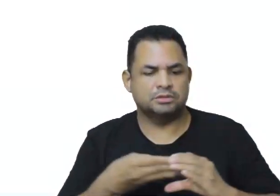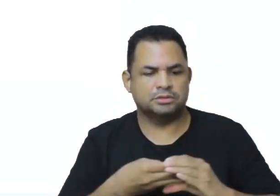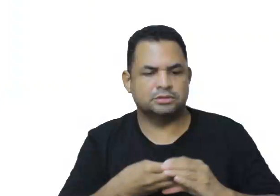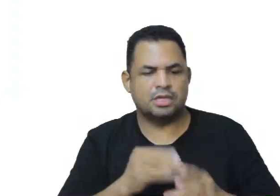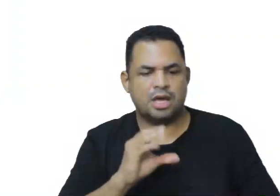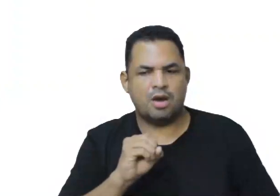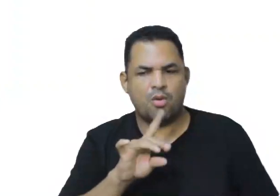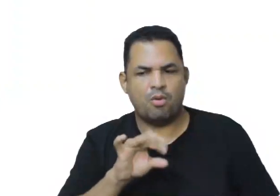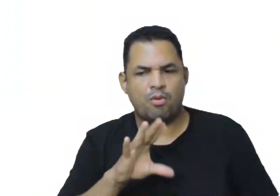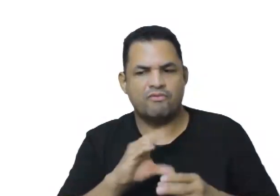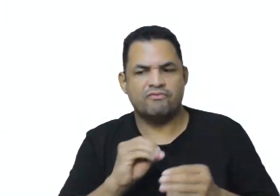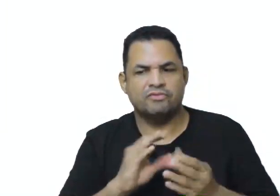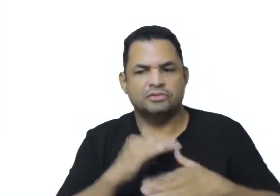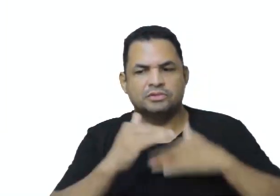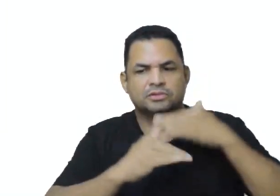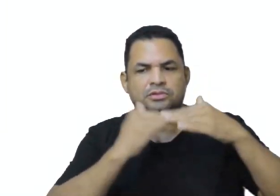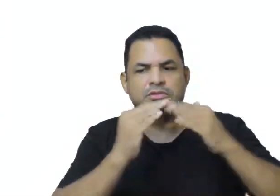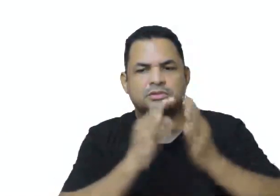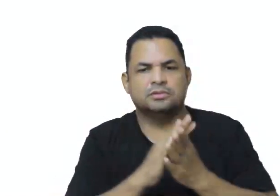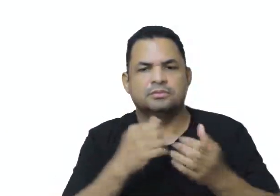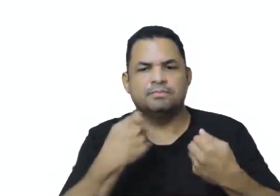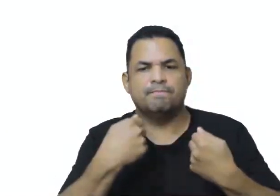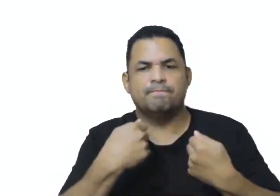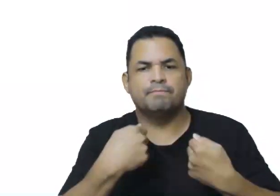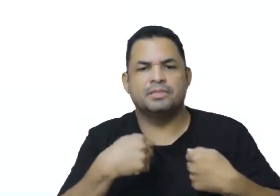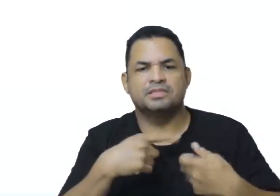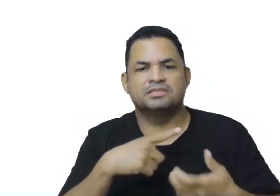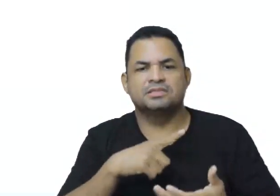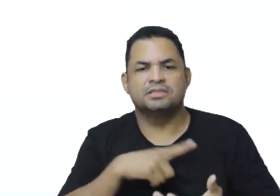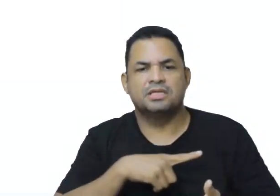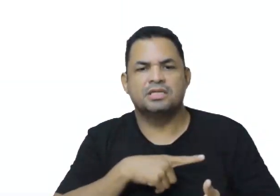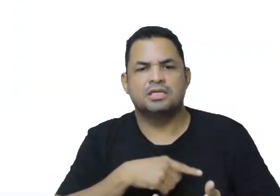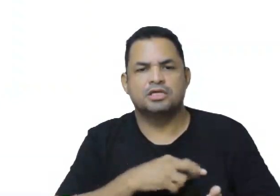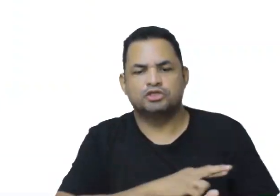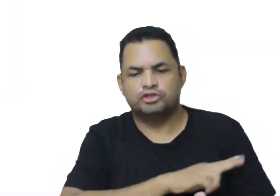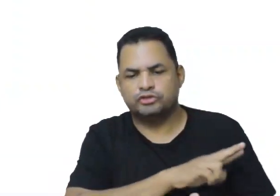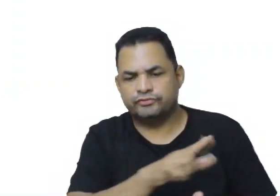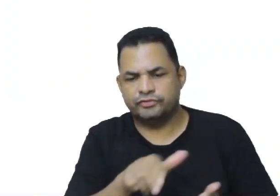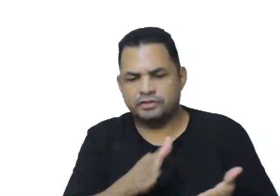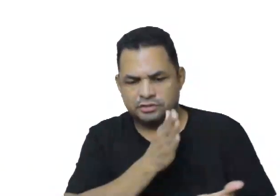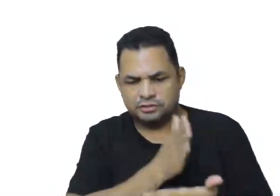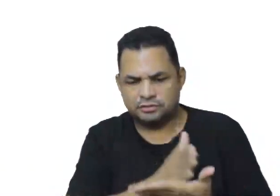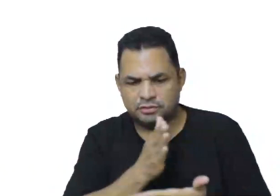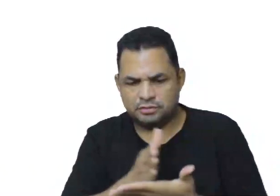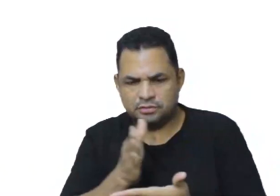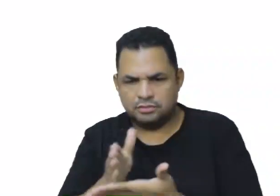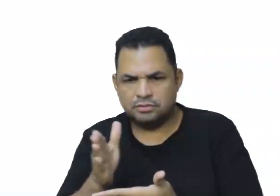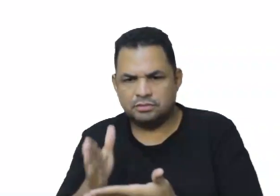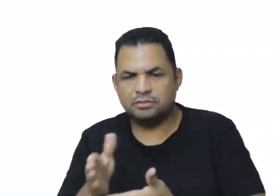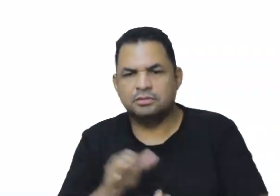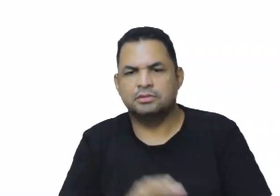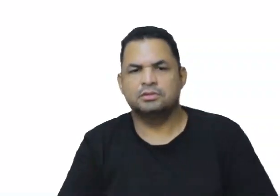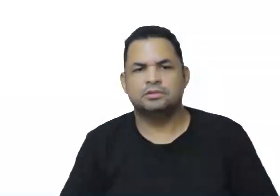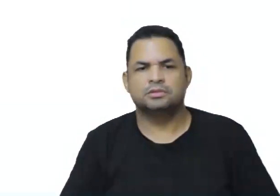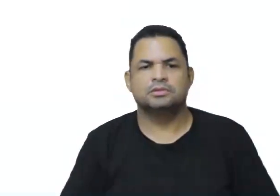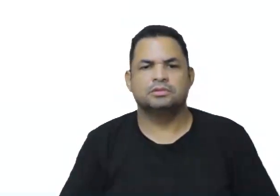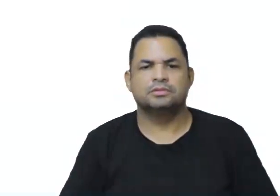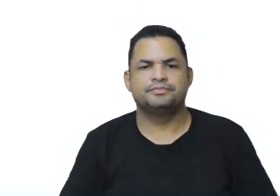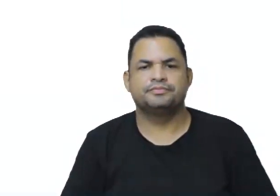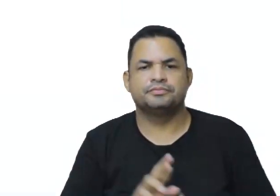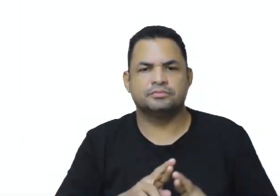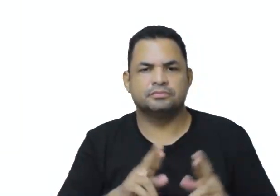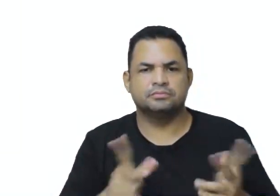desenvolver, ela tem que sofrer várias mitoses. Então, vai ocorrer dessa forma, com as mitoses,